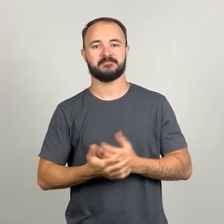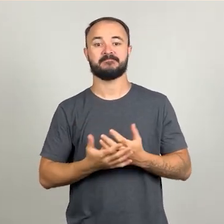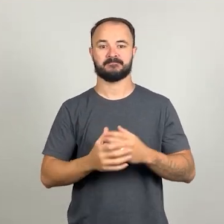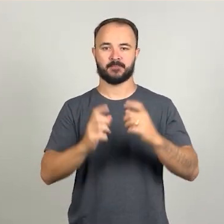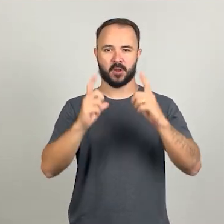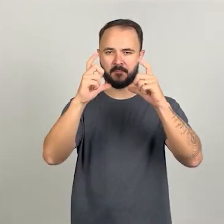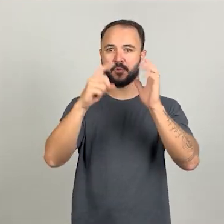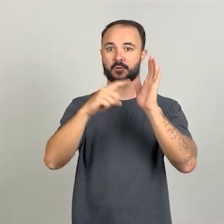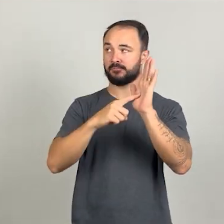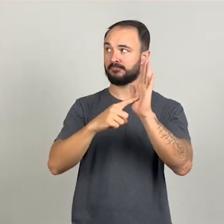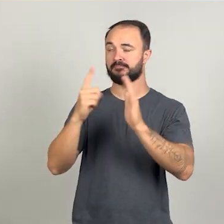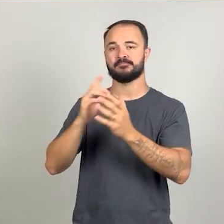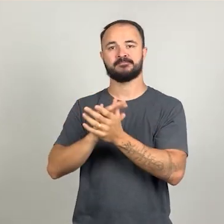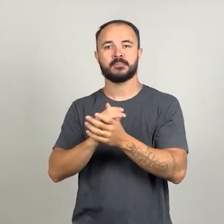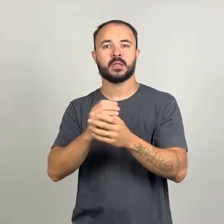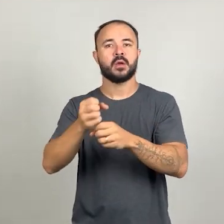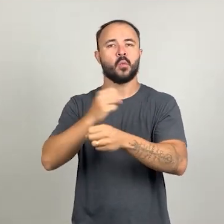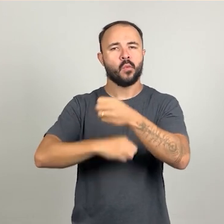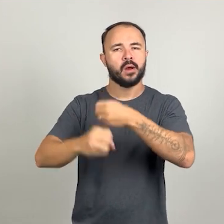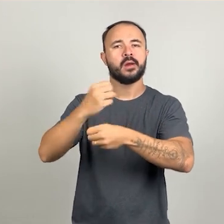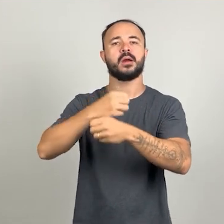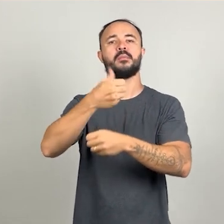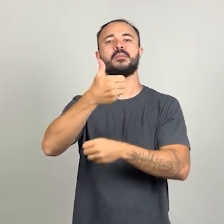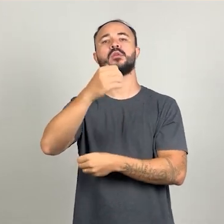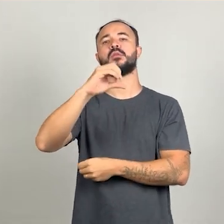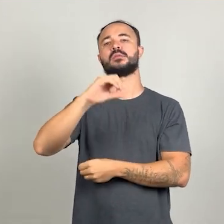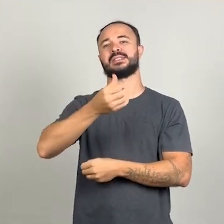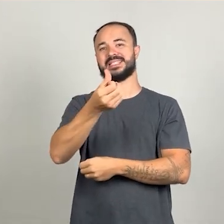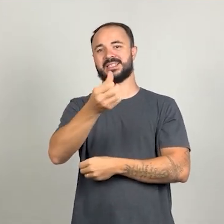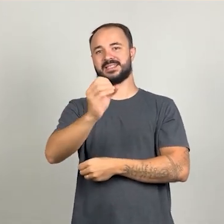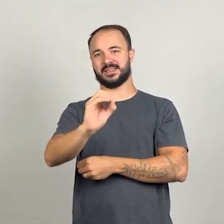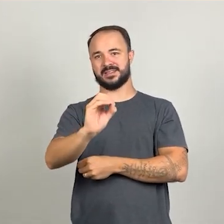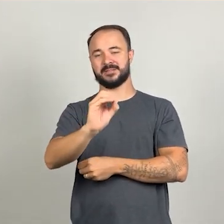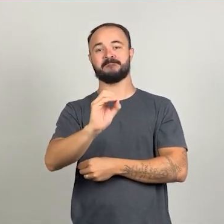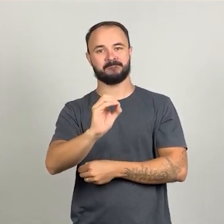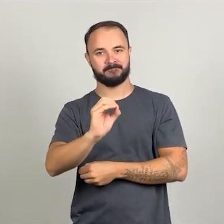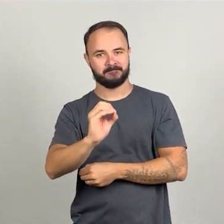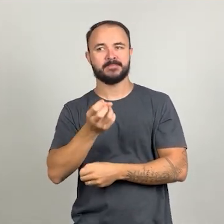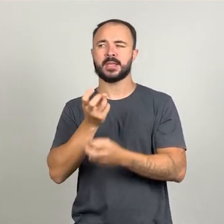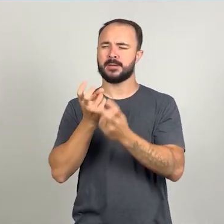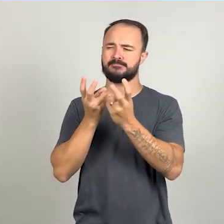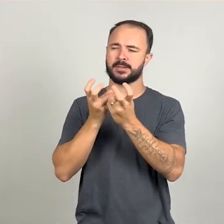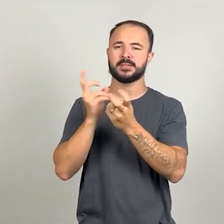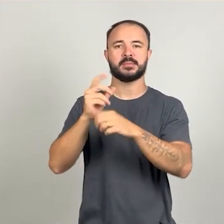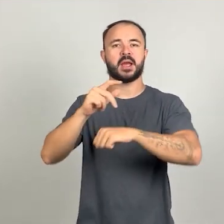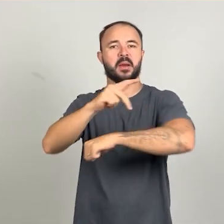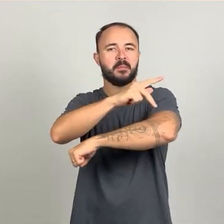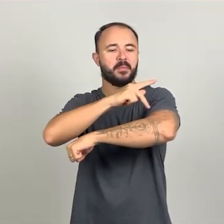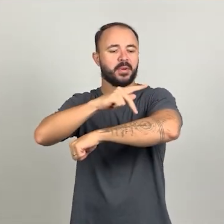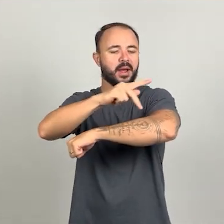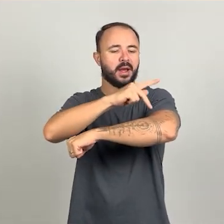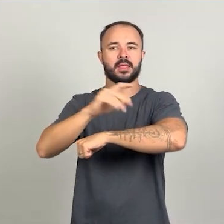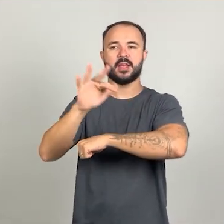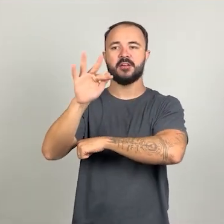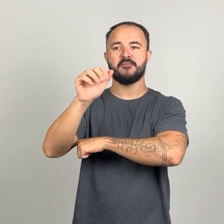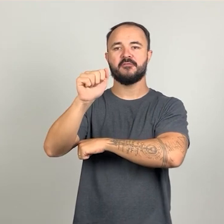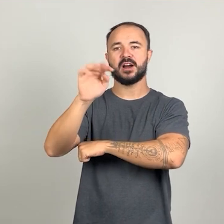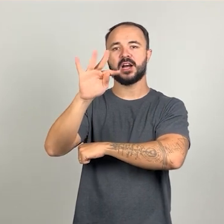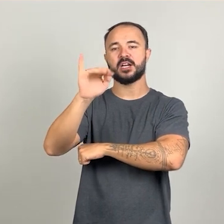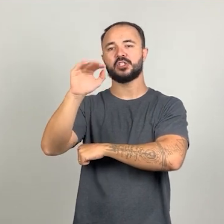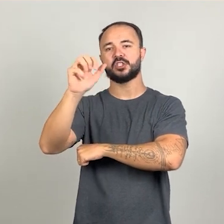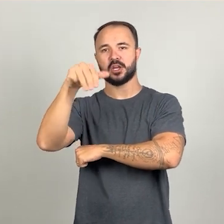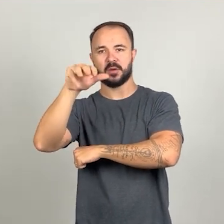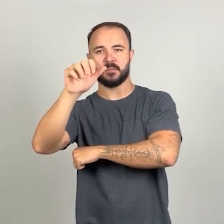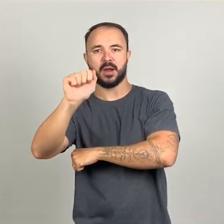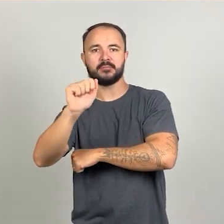uma imagem de 1960, onde você consegue observar a Praça de Fátima, né, a Igreja Nossa Senhora